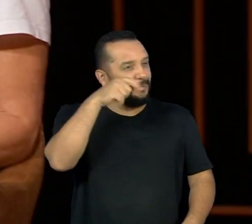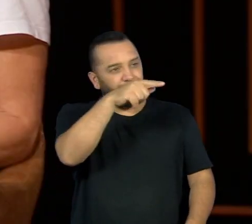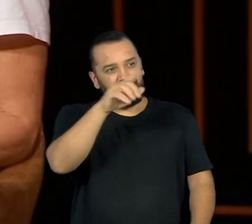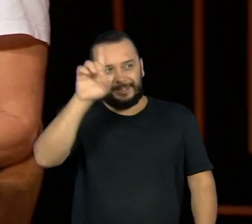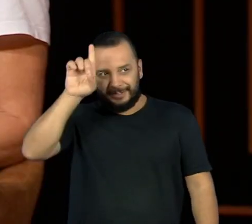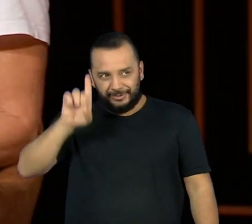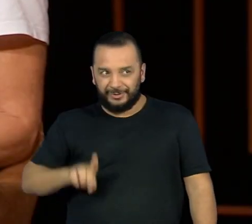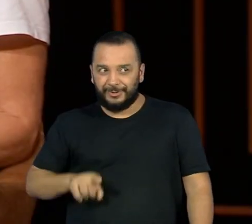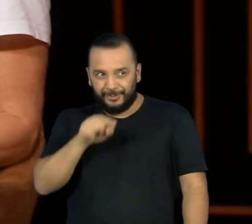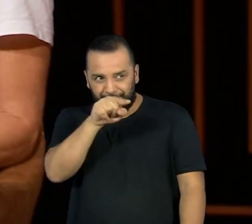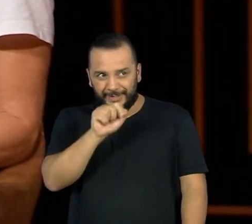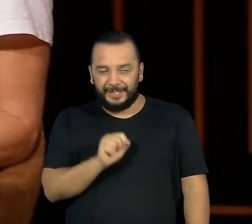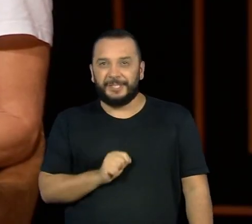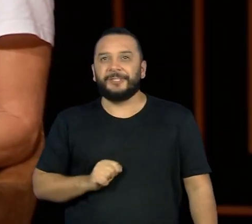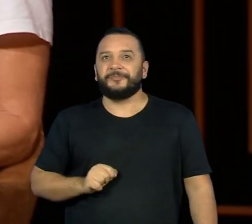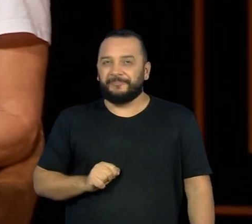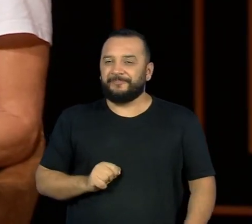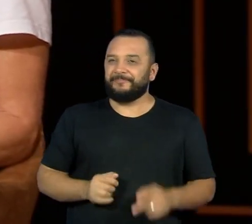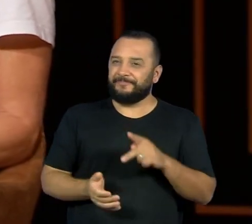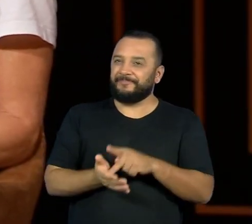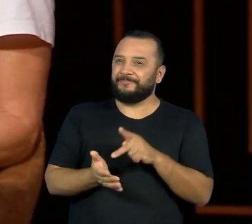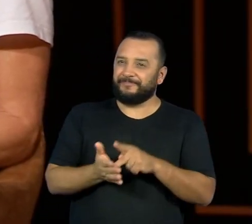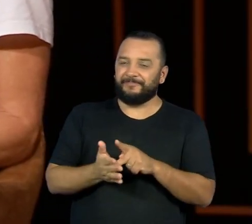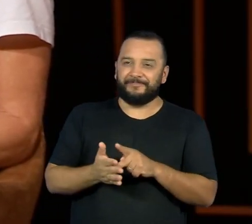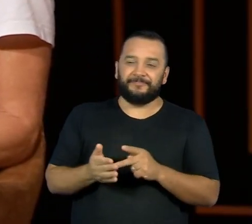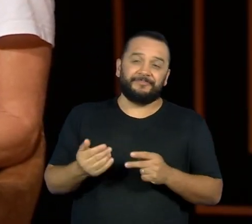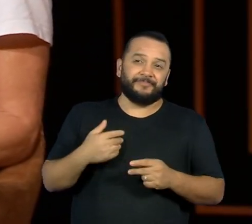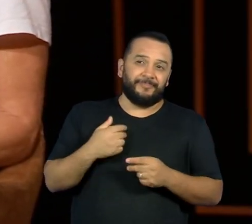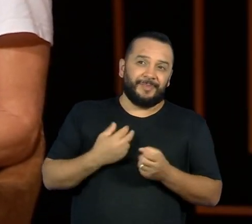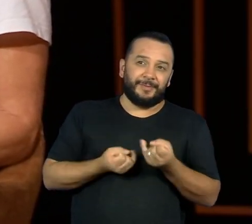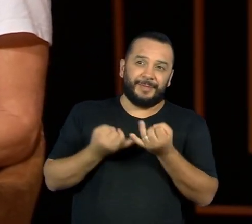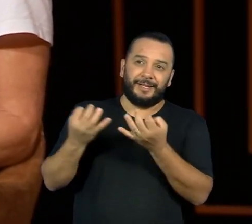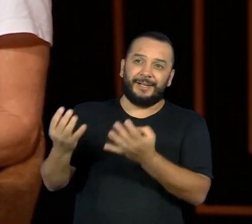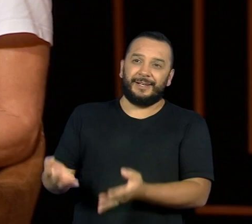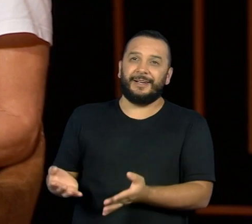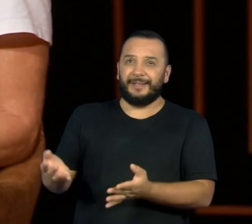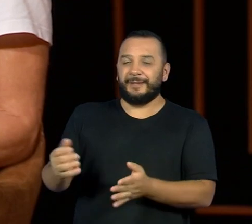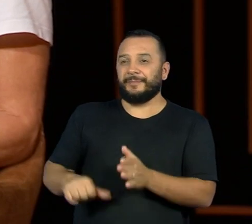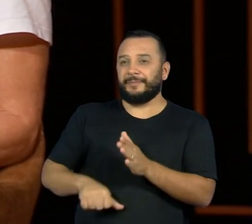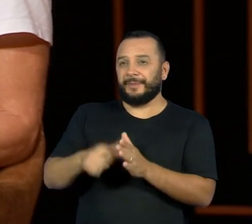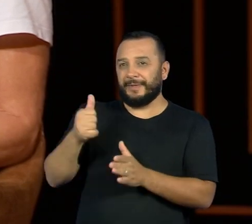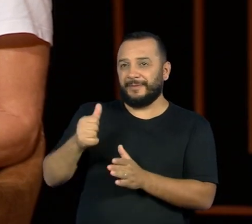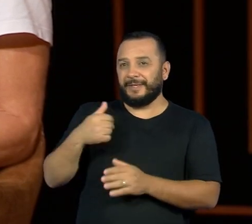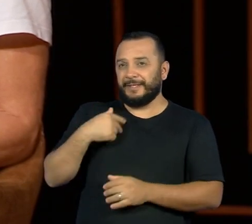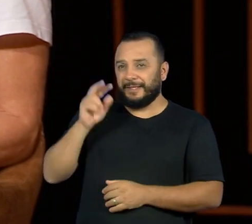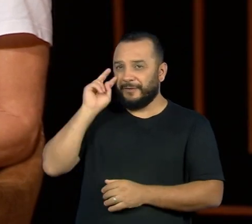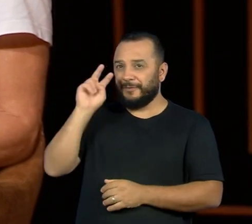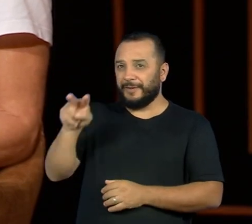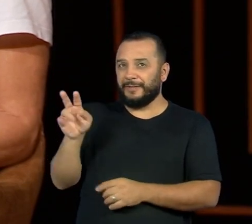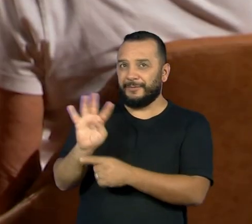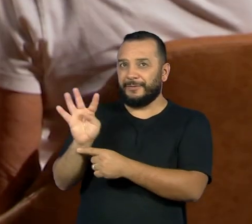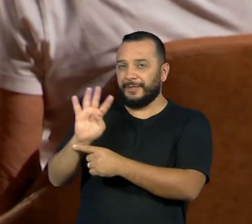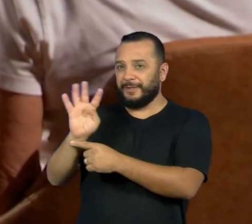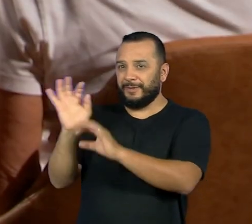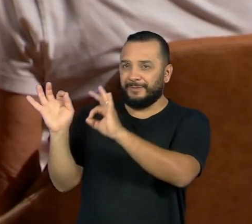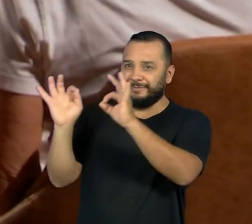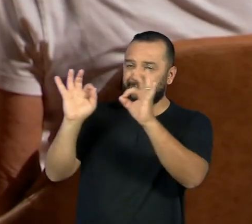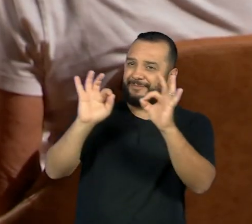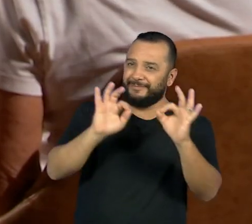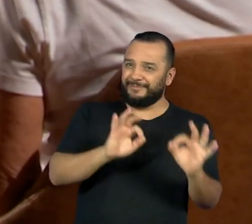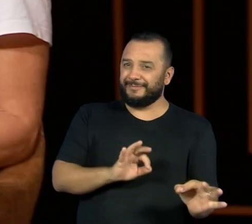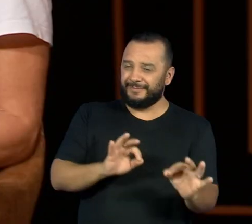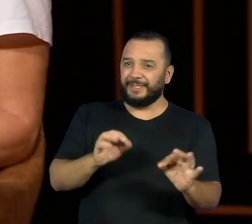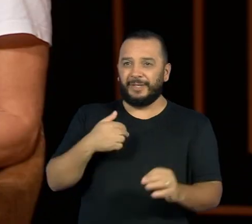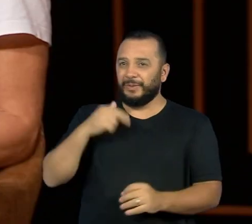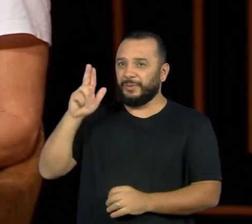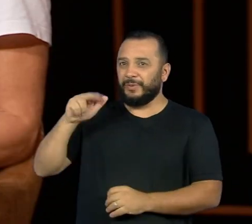É. Vou confessar uma coisa para vocês, é a primeira vez que eu vejo o tio Tó desde que ele foi embora. É mesmo? Eu nunca tive coragem de ver